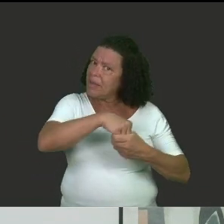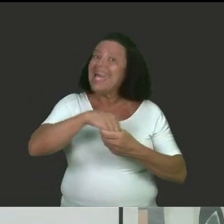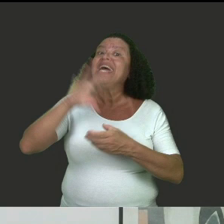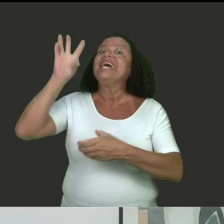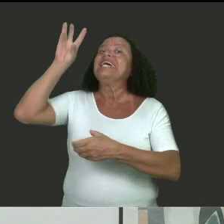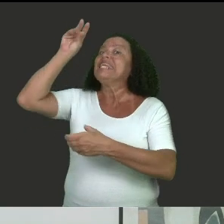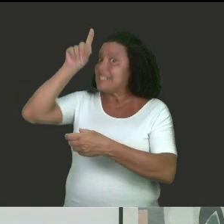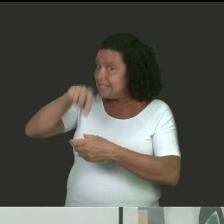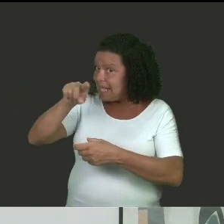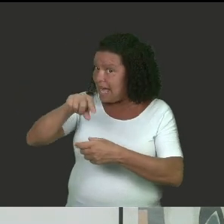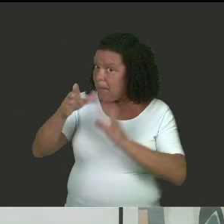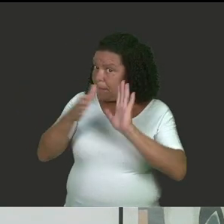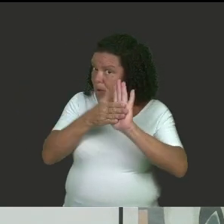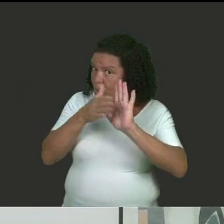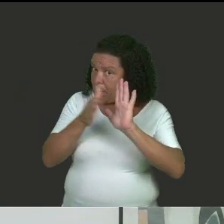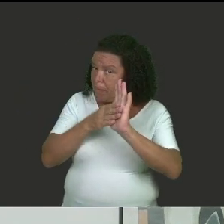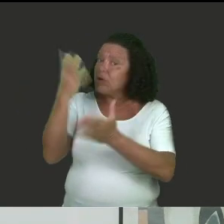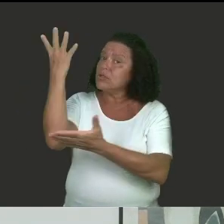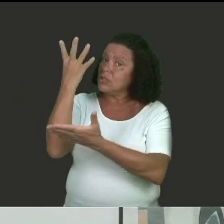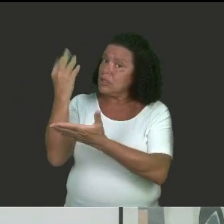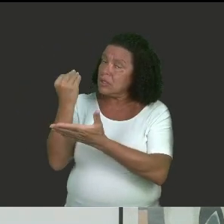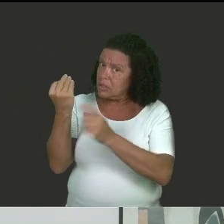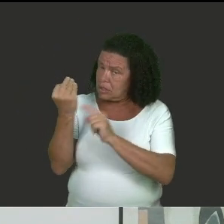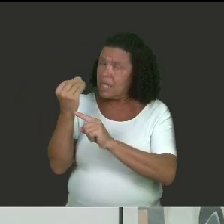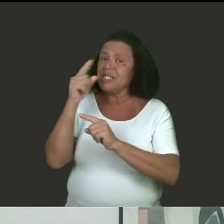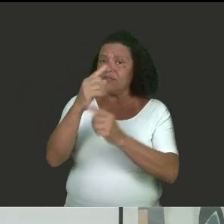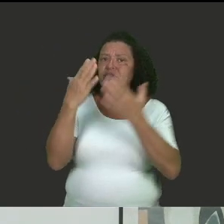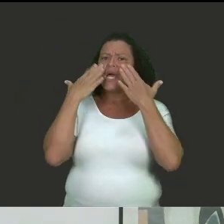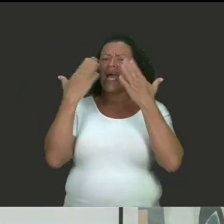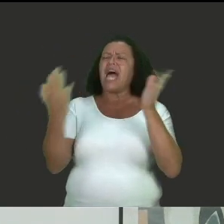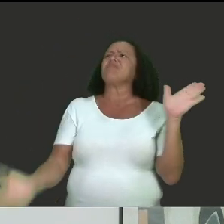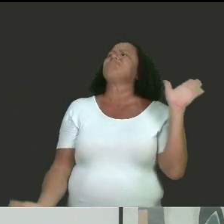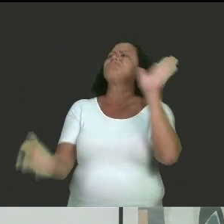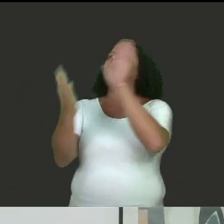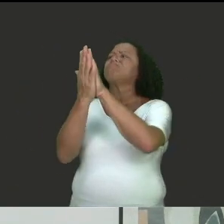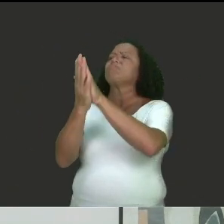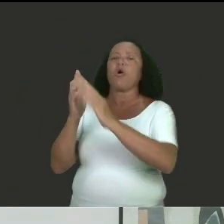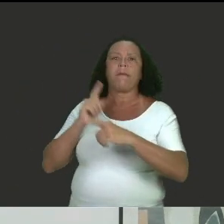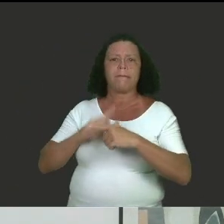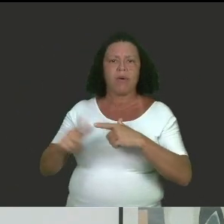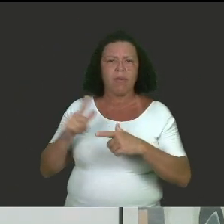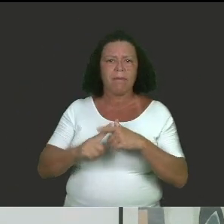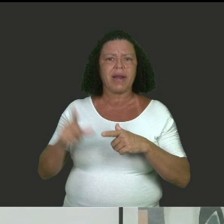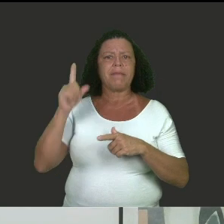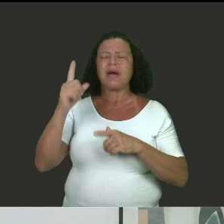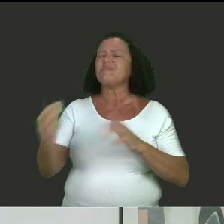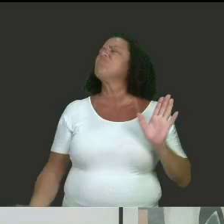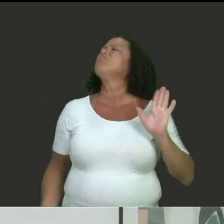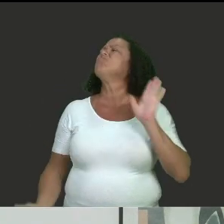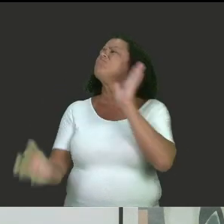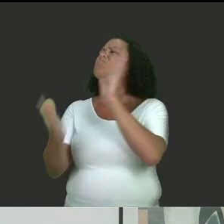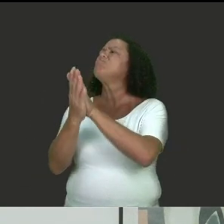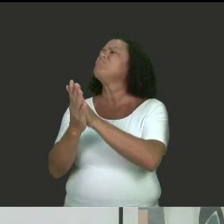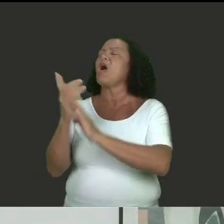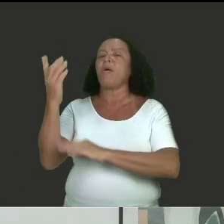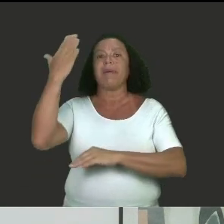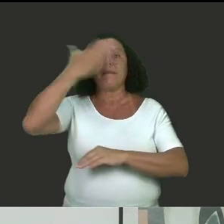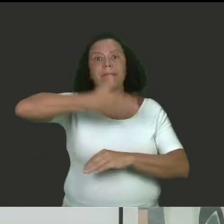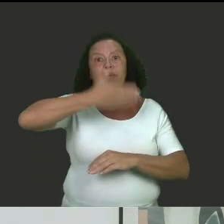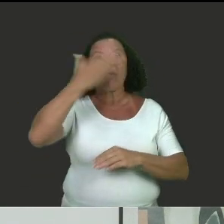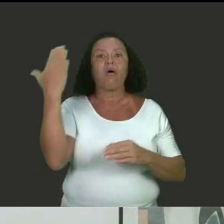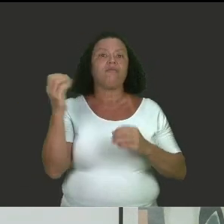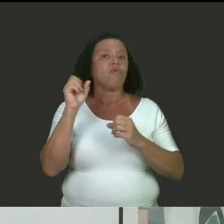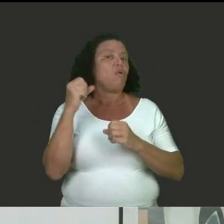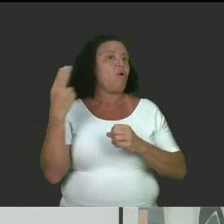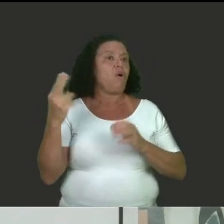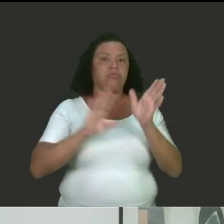gente encara um problema, se a gente é submetido a uma dificuldade, a uma prova, a uma